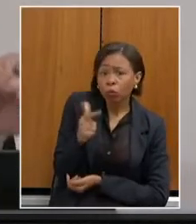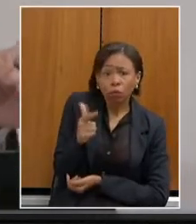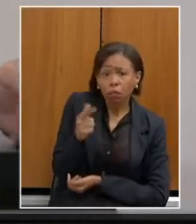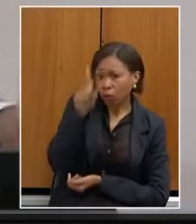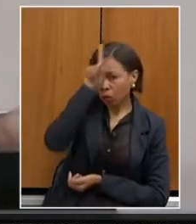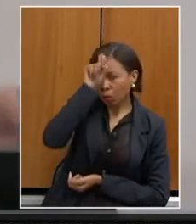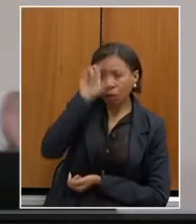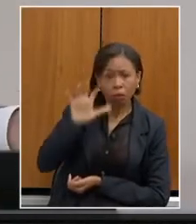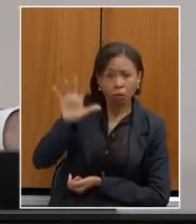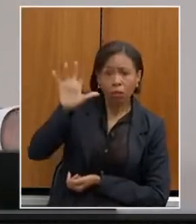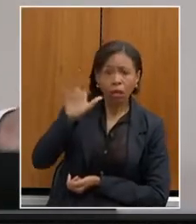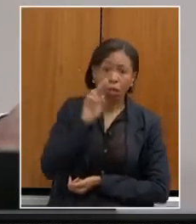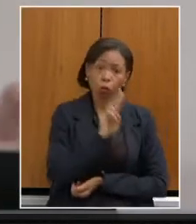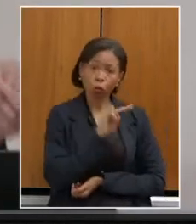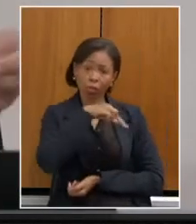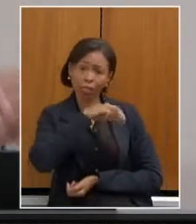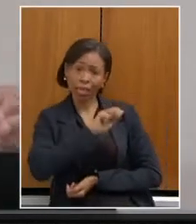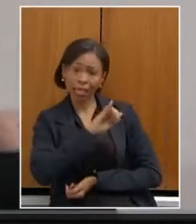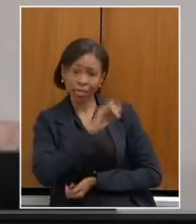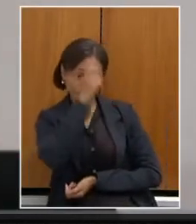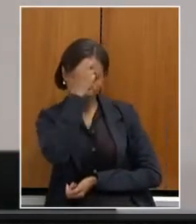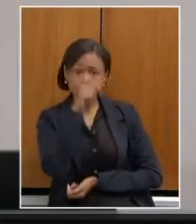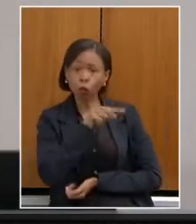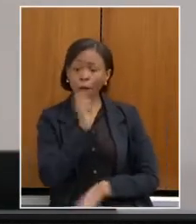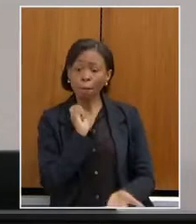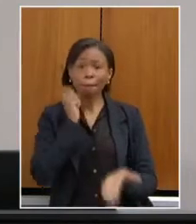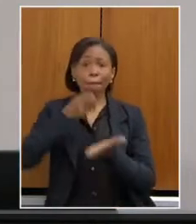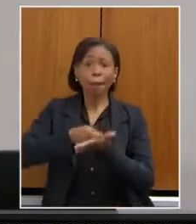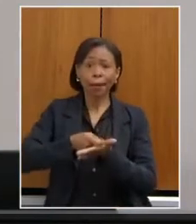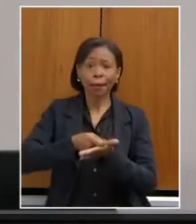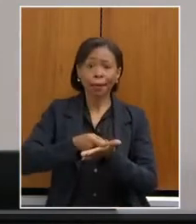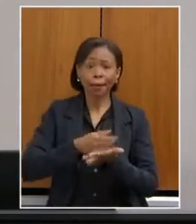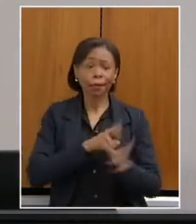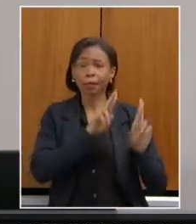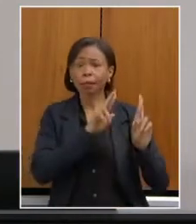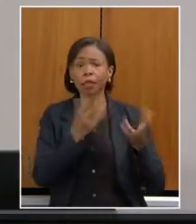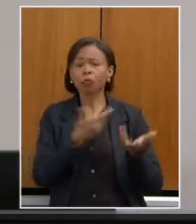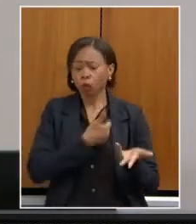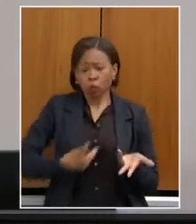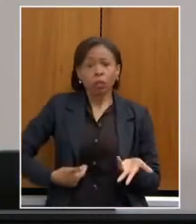Unaí tendo que pagar a conta do Estado. Qual é a solução que o Estado apresenta para isso?